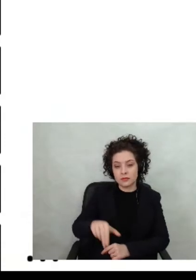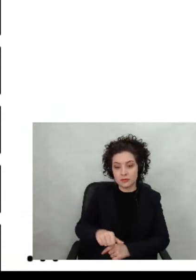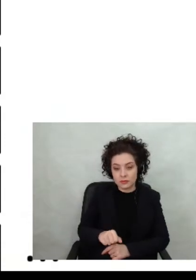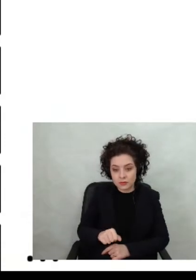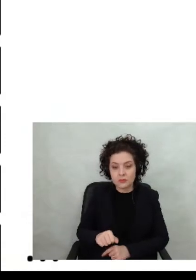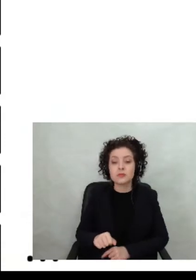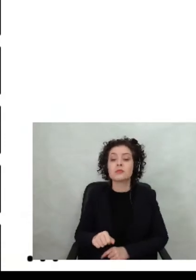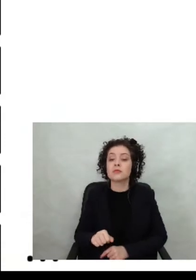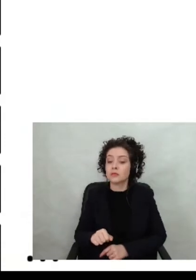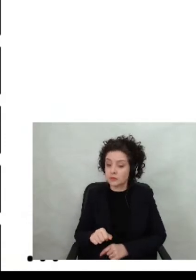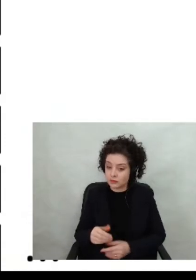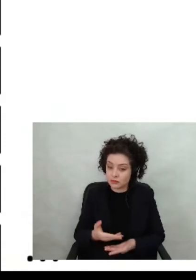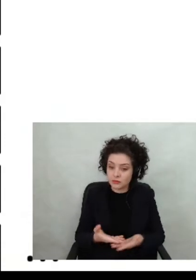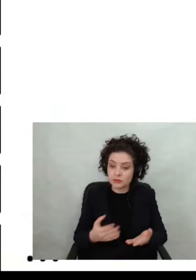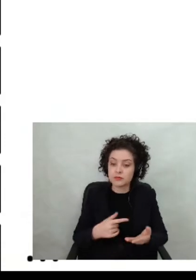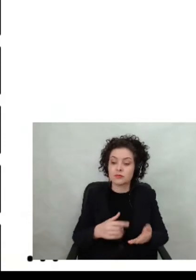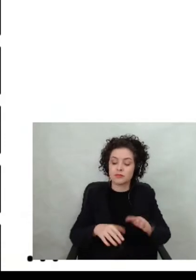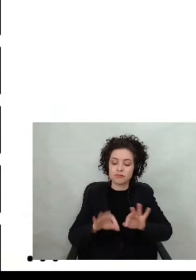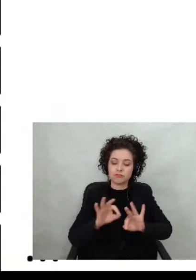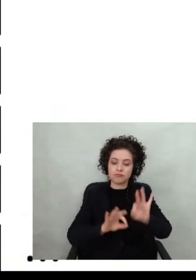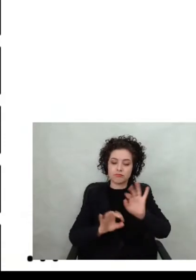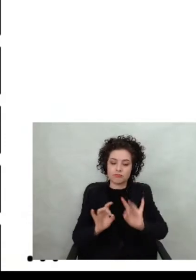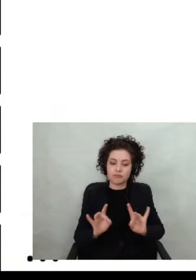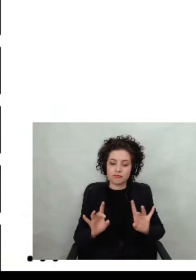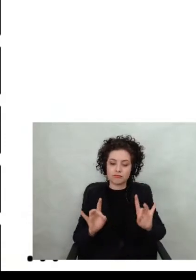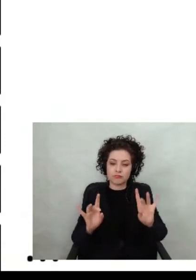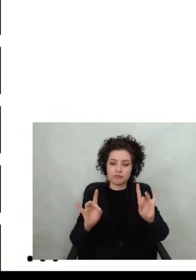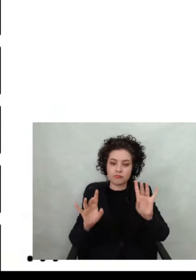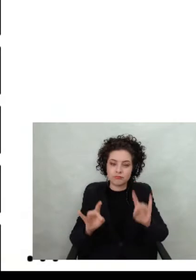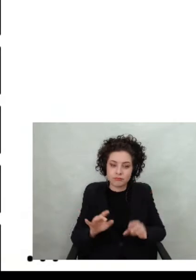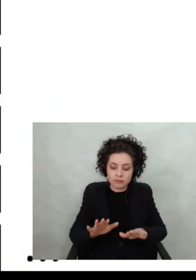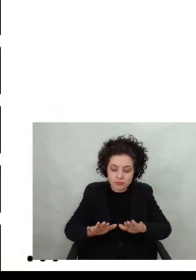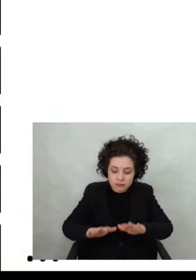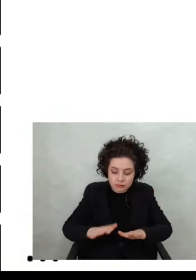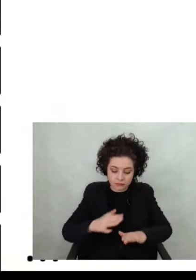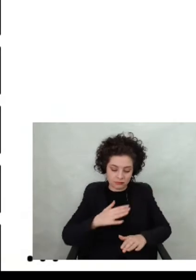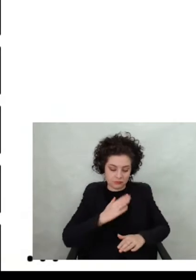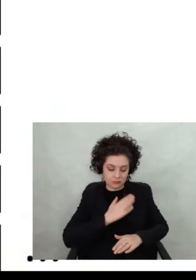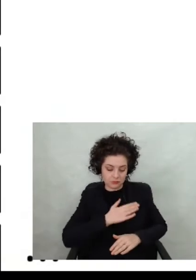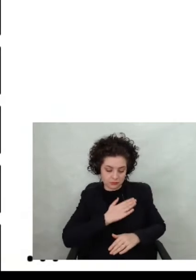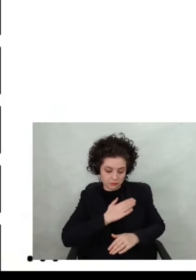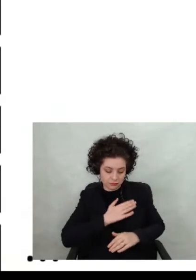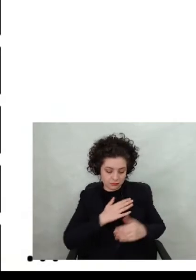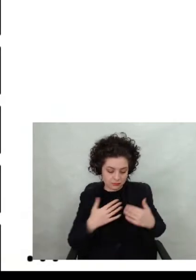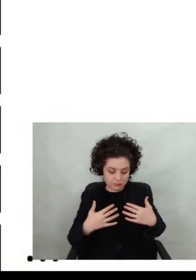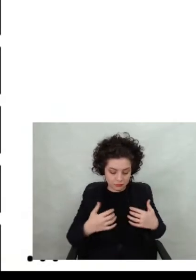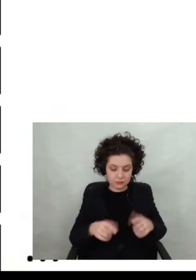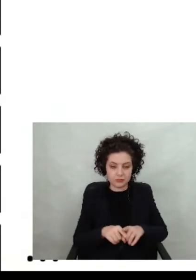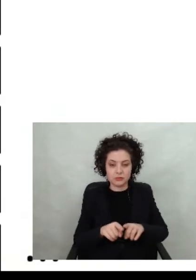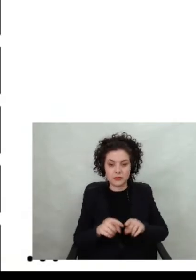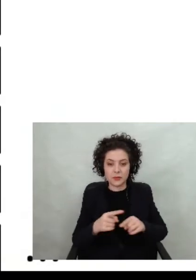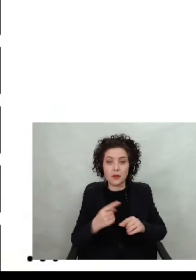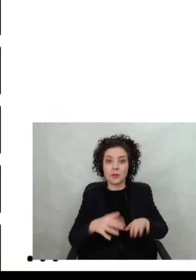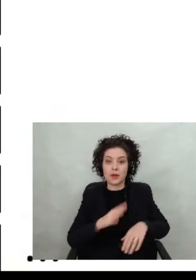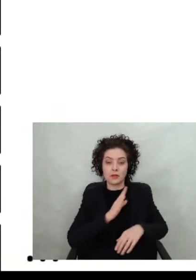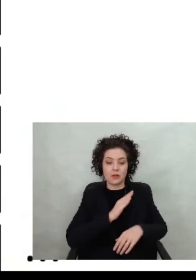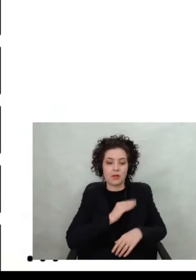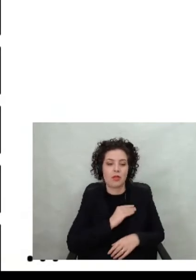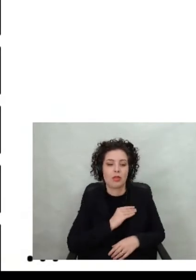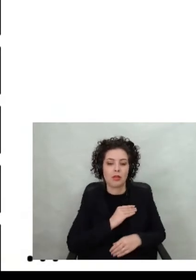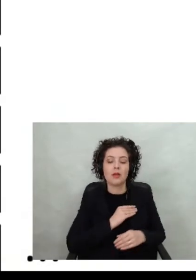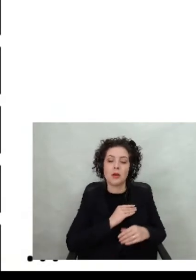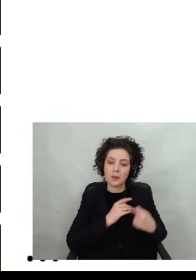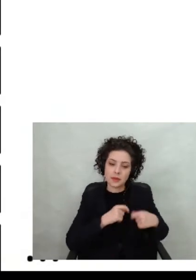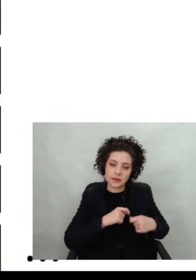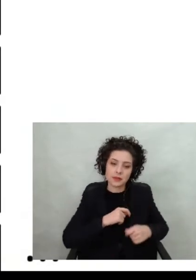uma preparação especial para fazer ressuscitação cardiopulmonar, visto que esses pacientes têm paradas cardíacas muito frequentemente, e